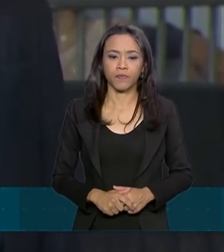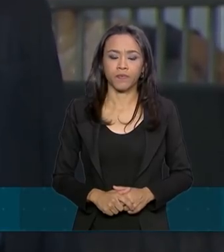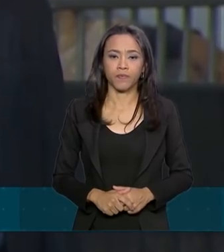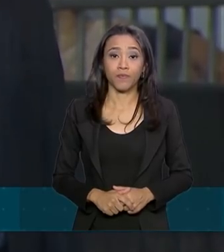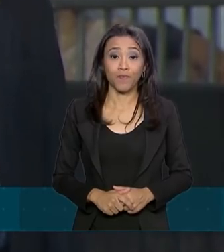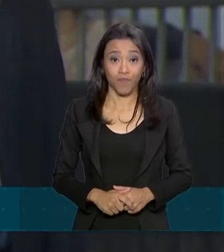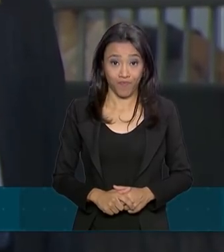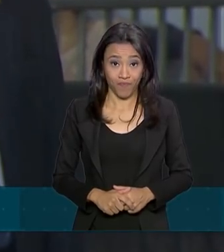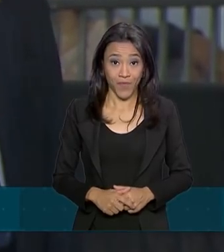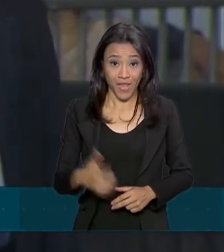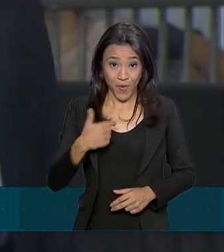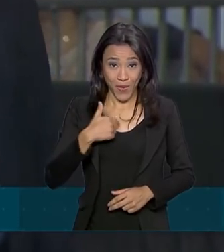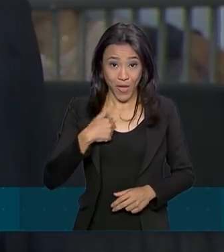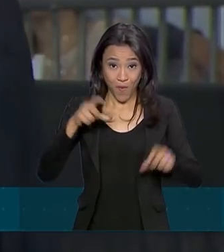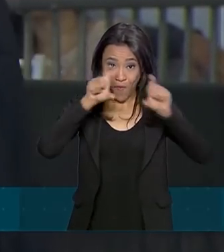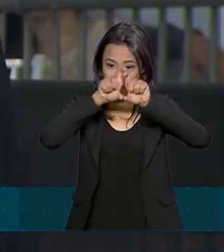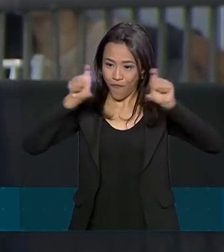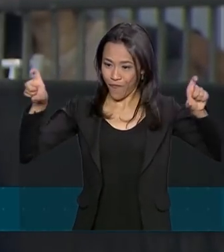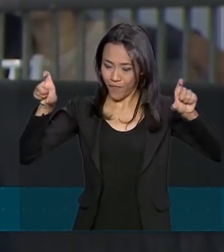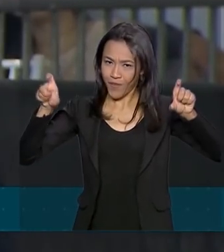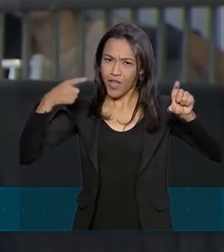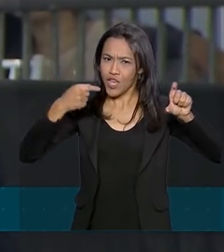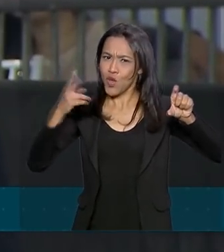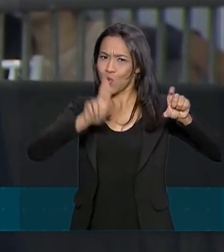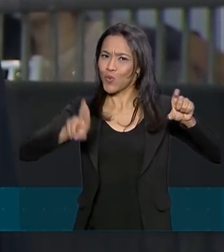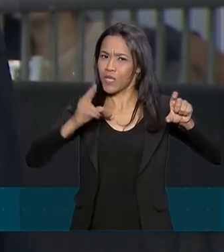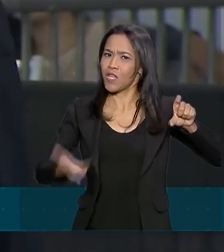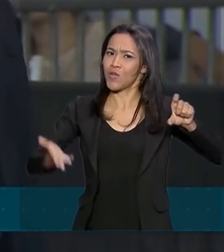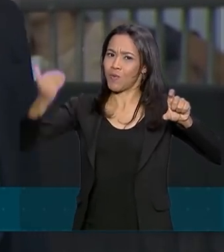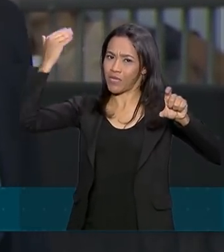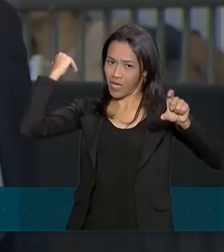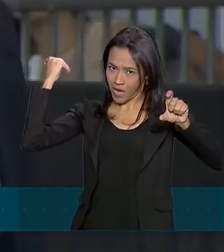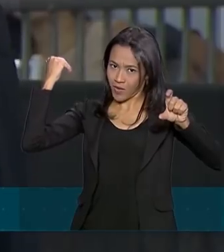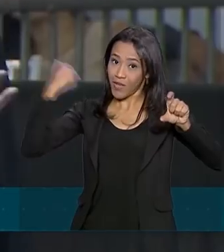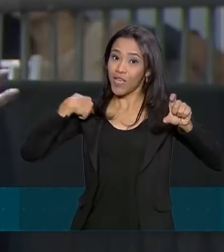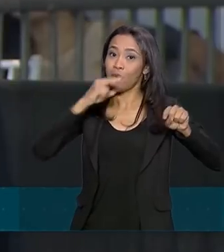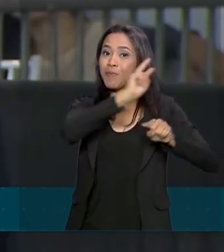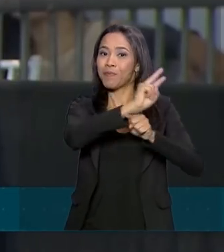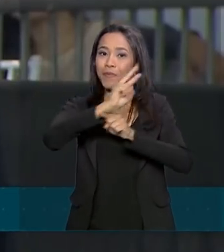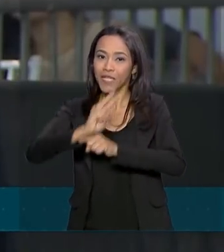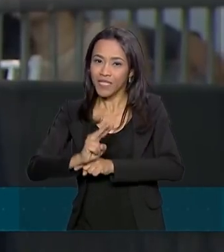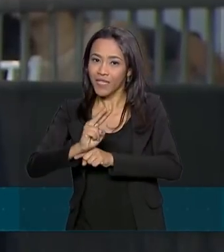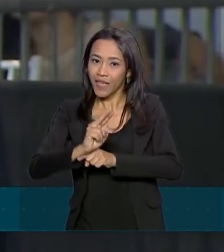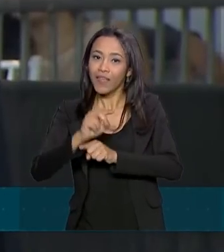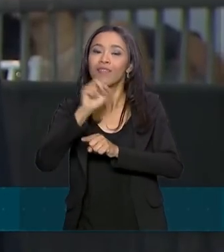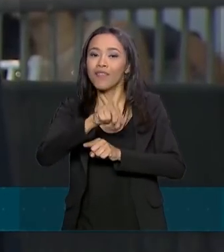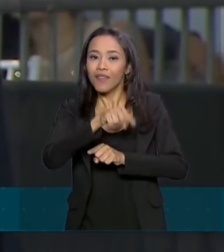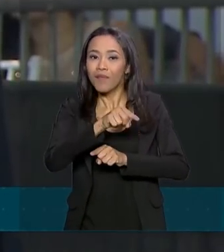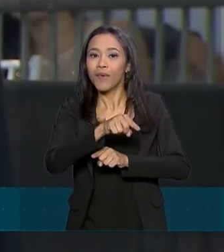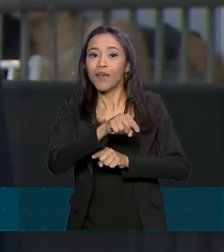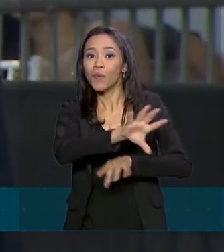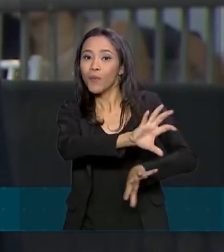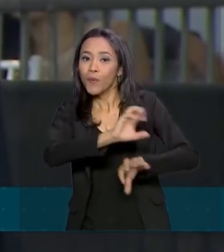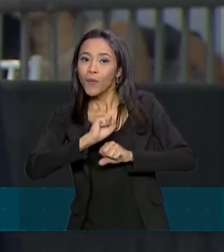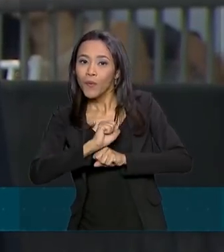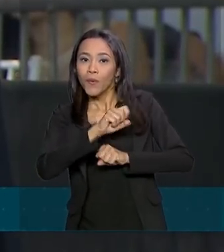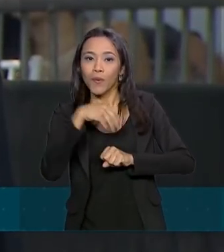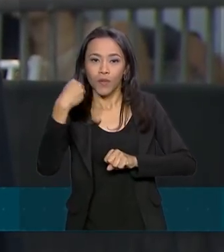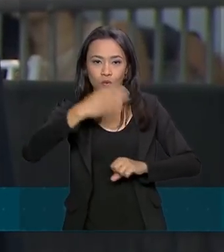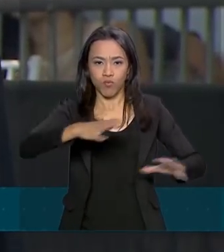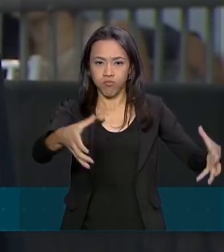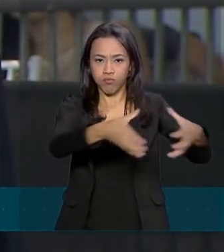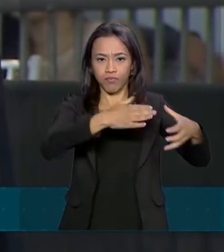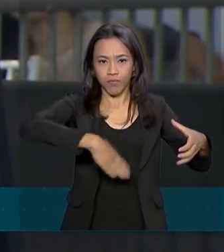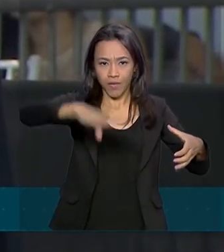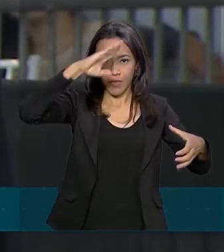O meu jargão, que usei no passado, emprestei uma parte do Exército Brasileiro e a outra